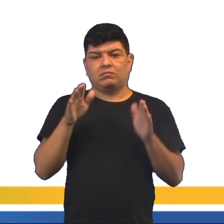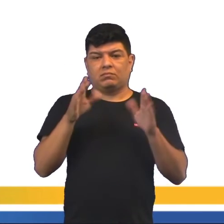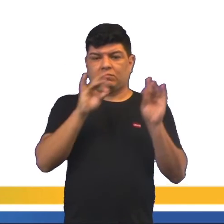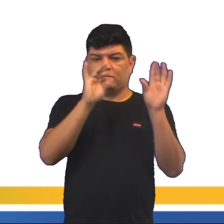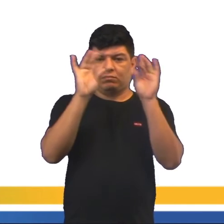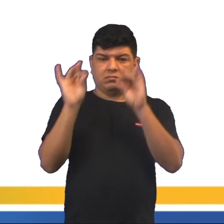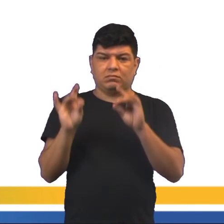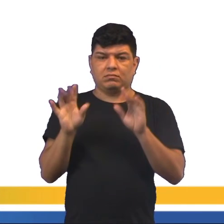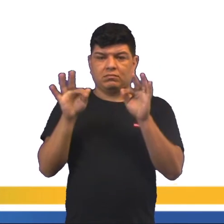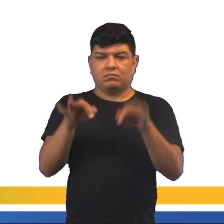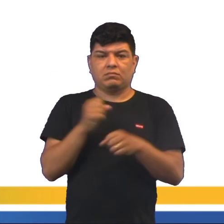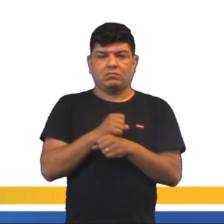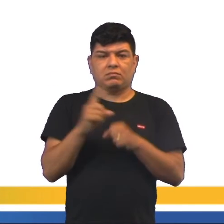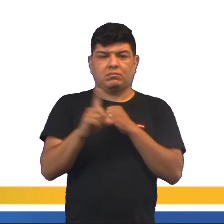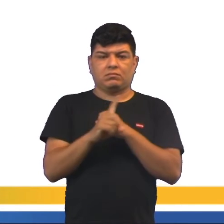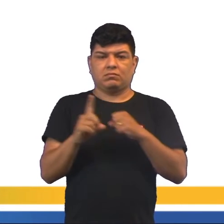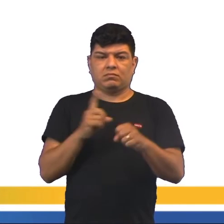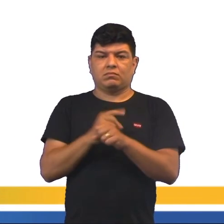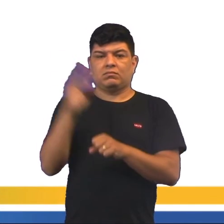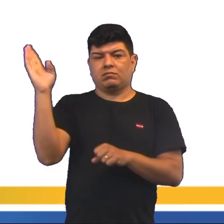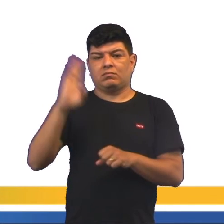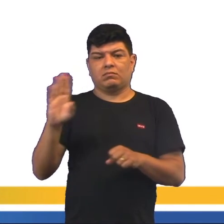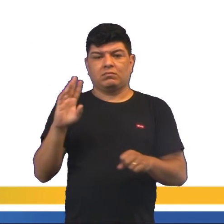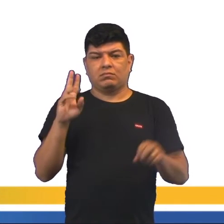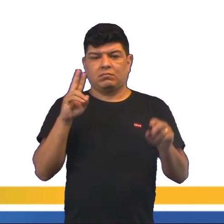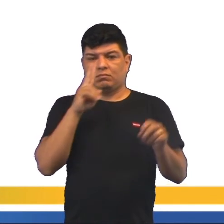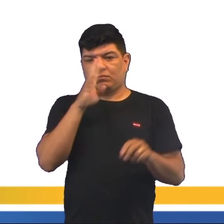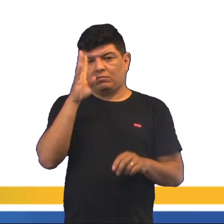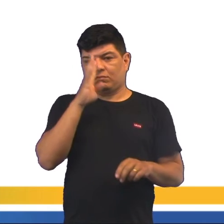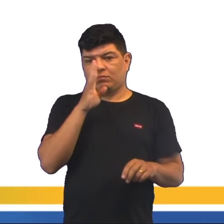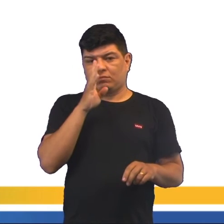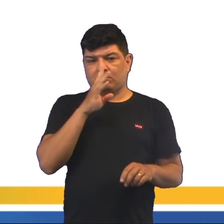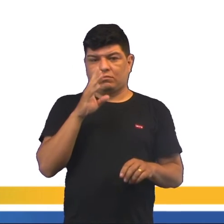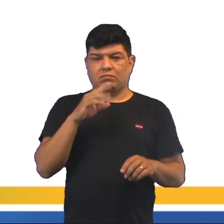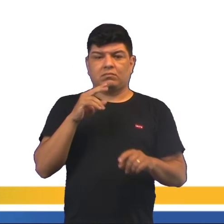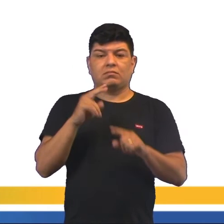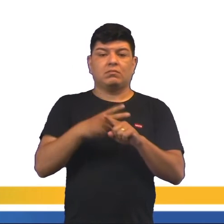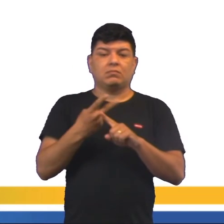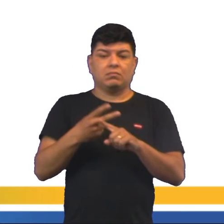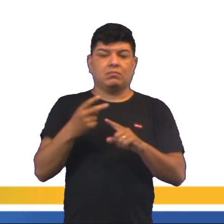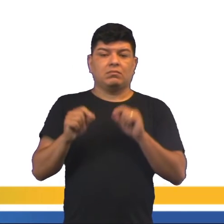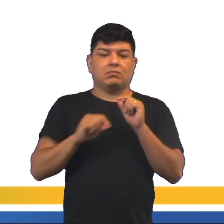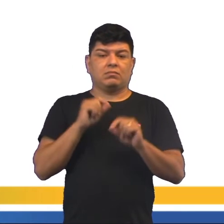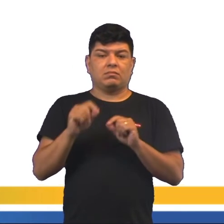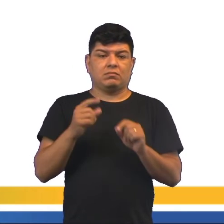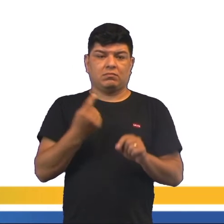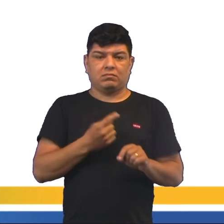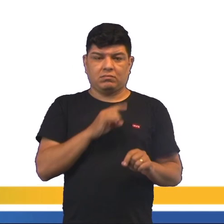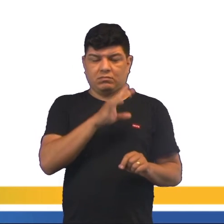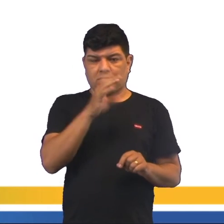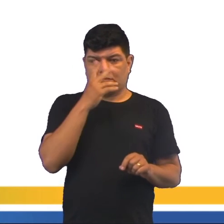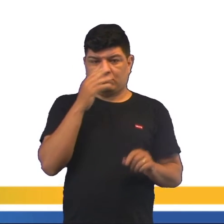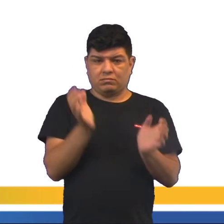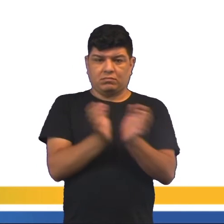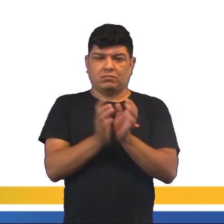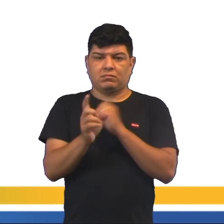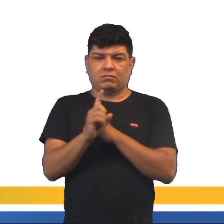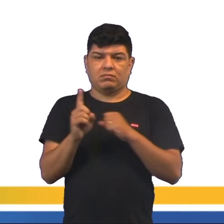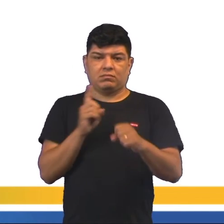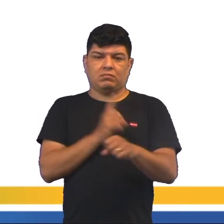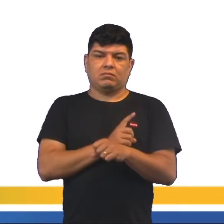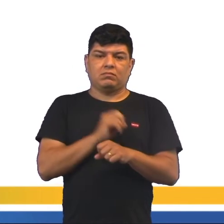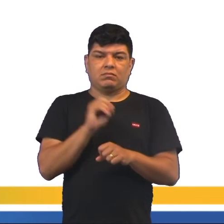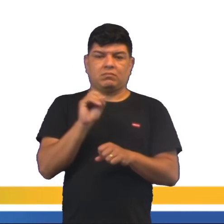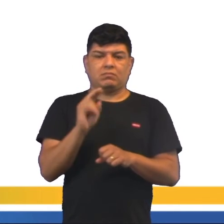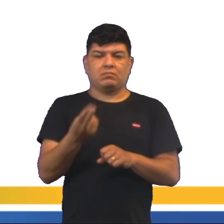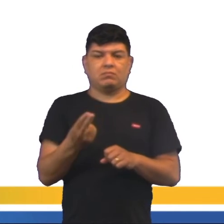enfoques específicos. Nos últimos anos, a sociedade brasileira vem assistindo à multiplicação de iniciativas de indivíduos